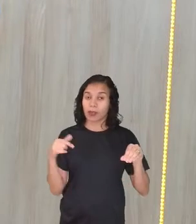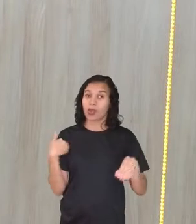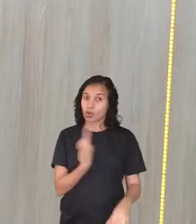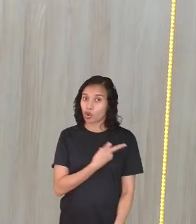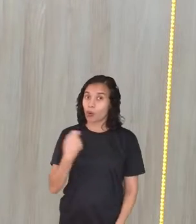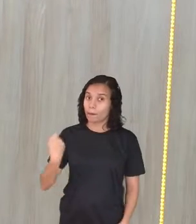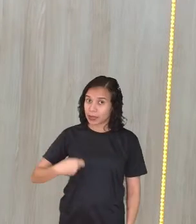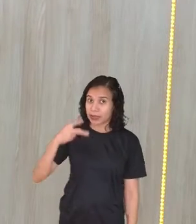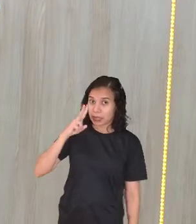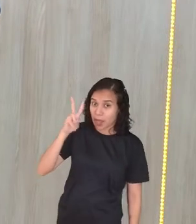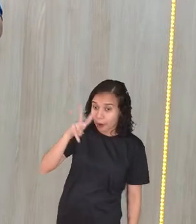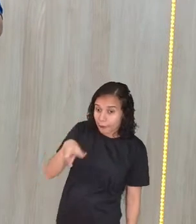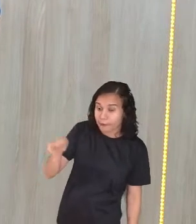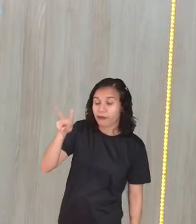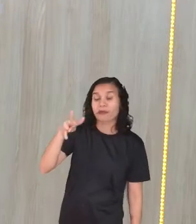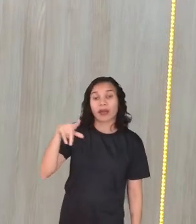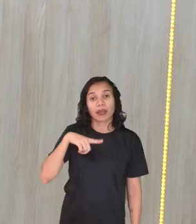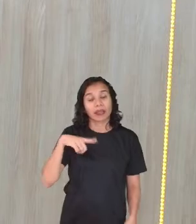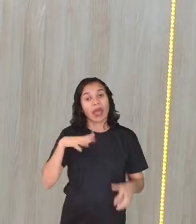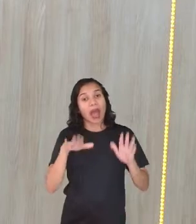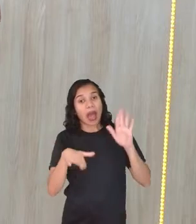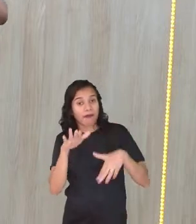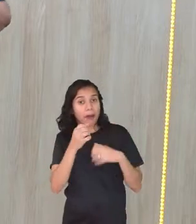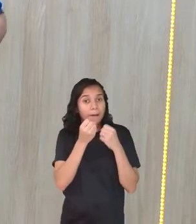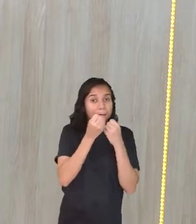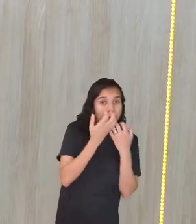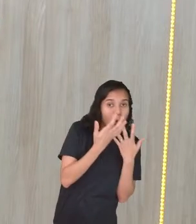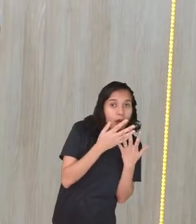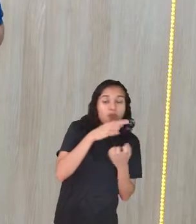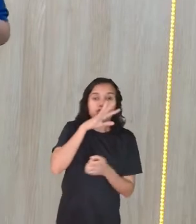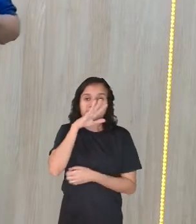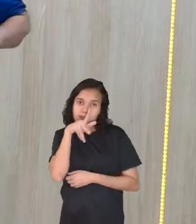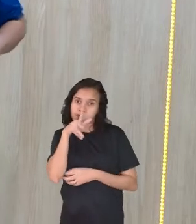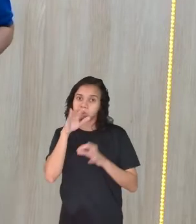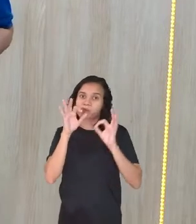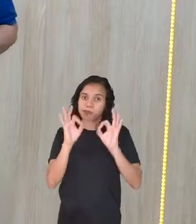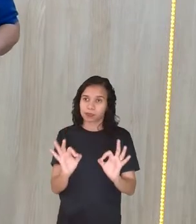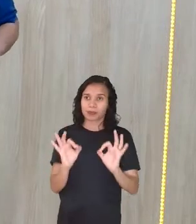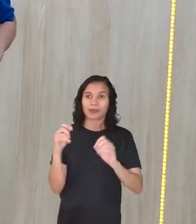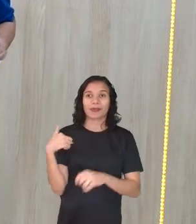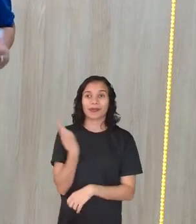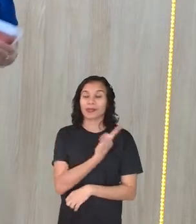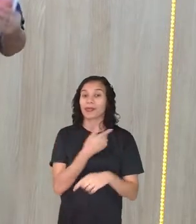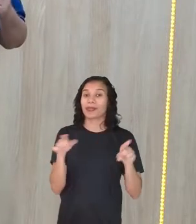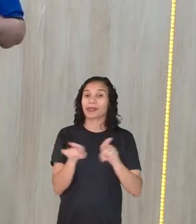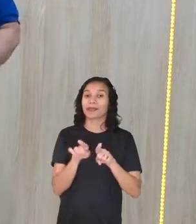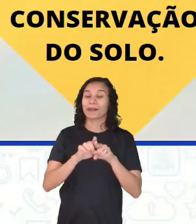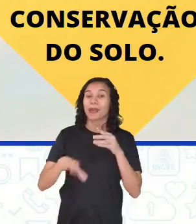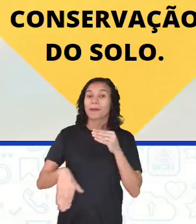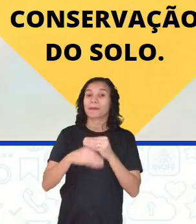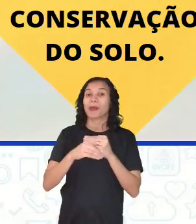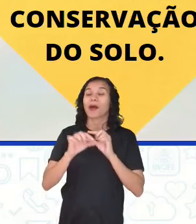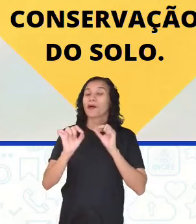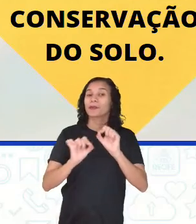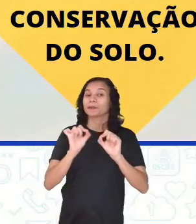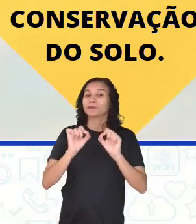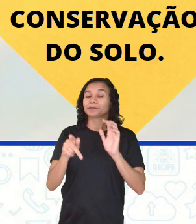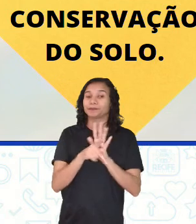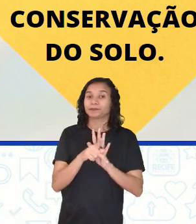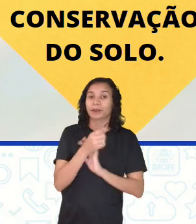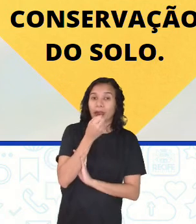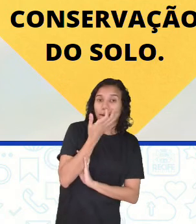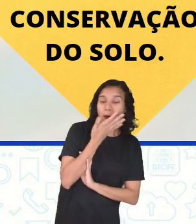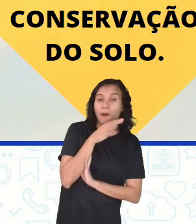uma olhadinha que existe, às vezes, vantagens e desvantagens. O que é que nós temos mais? Essa questão de vantagem